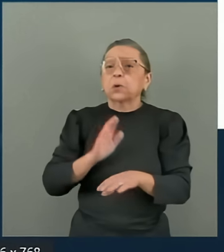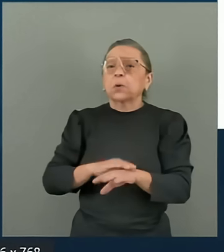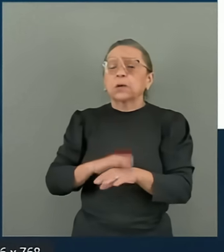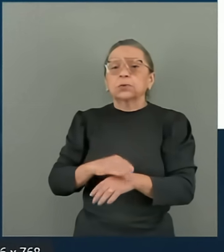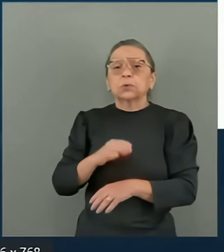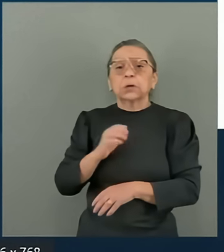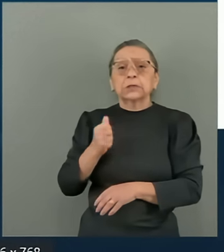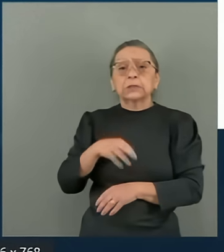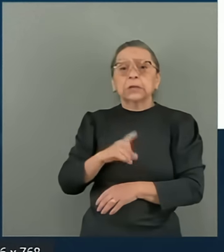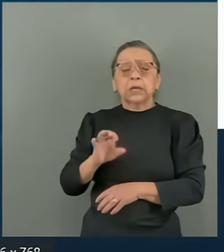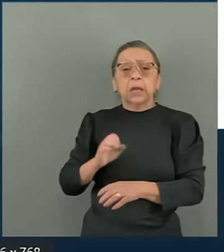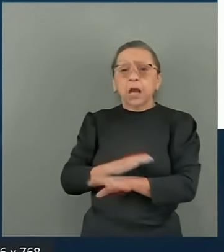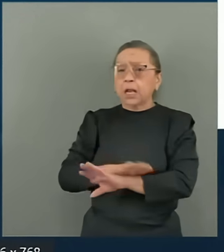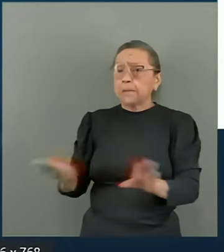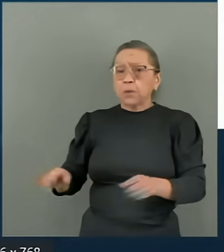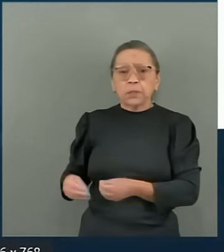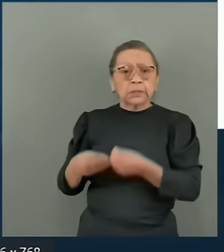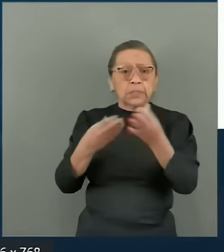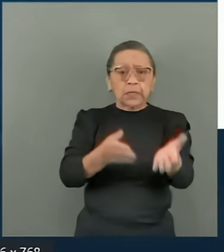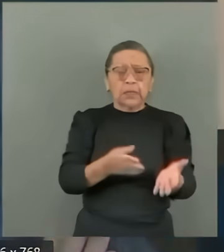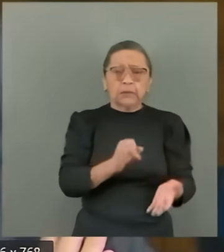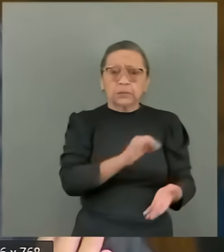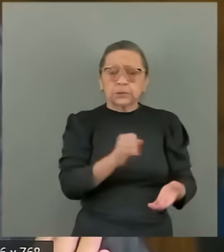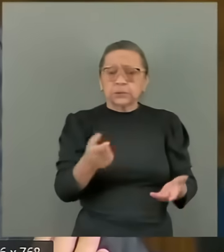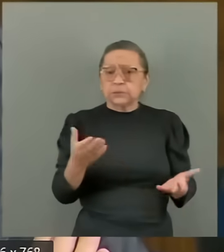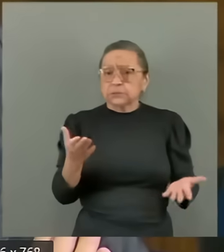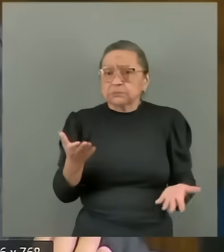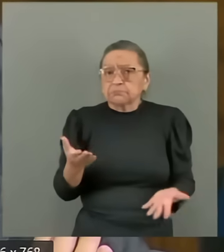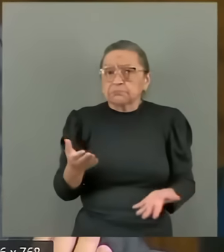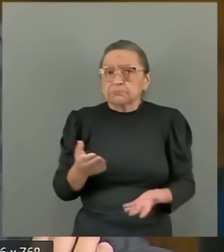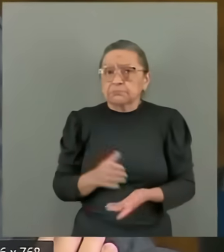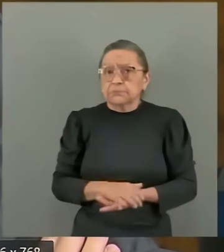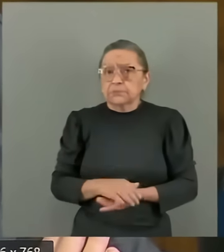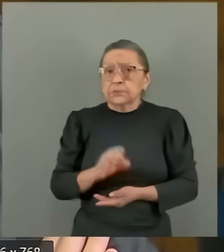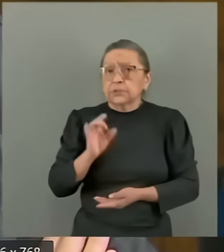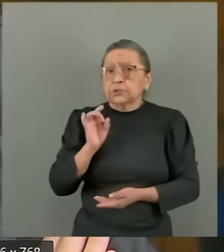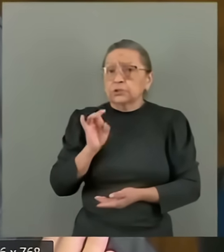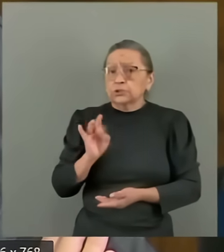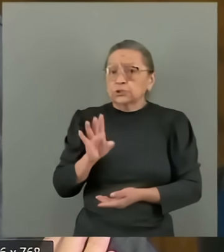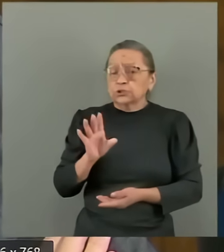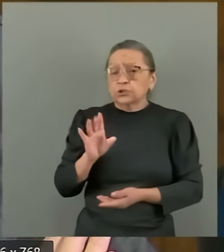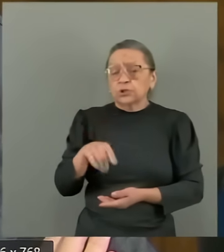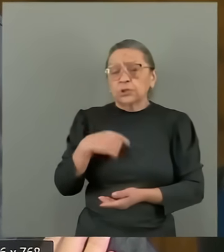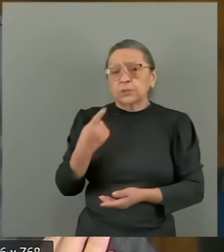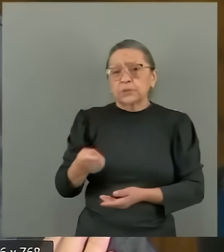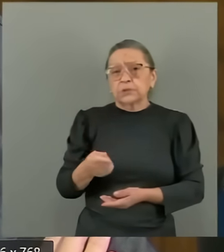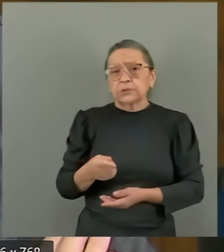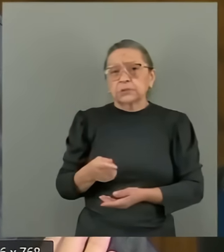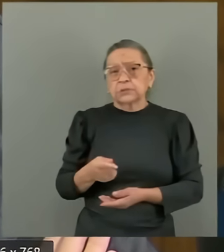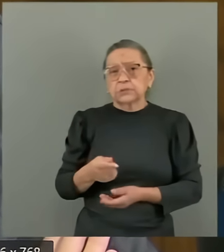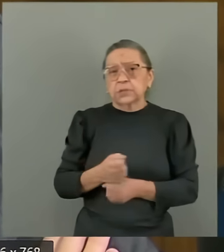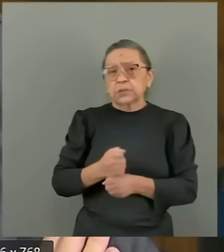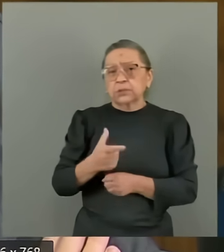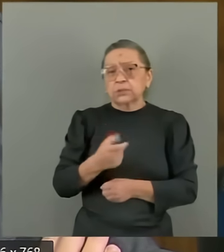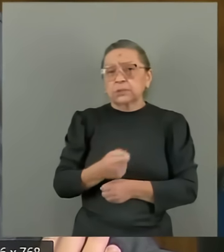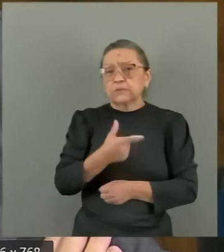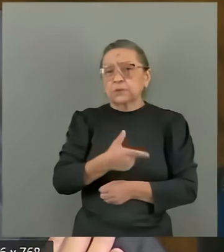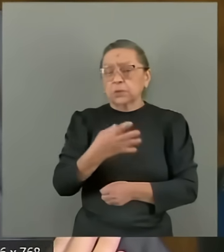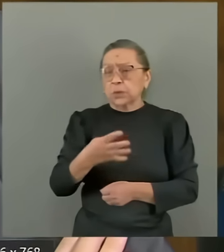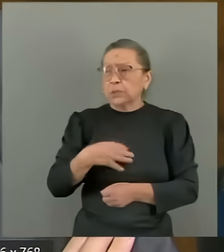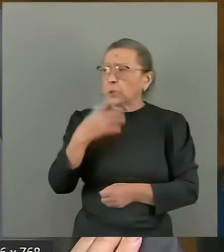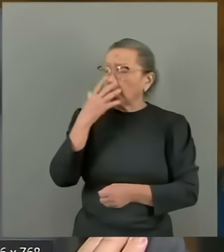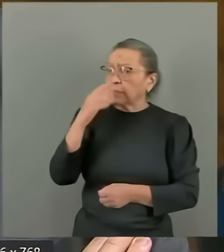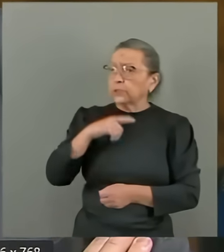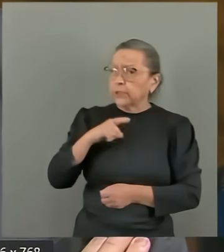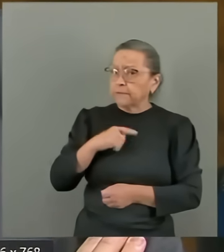ao INSS, abruptamente, né? E só em 24, se eu não estou enganado, houve, acho que março